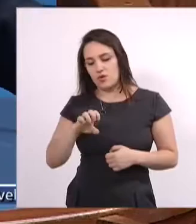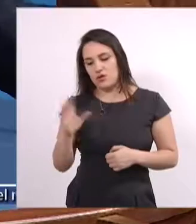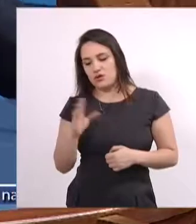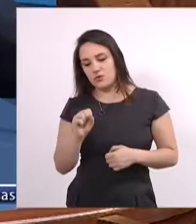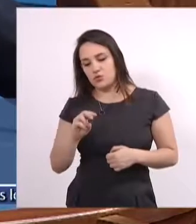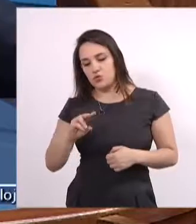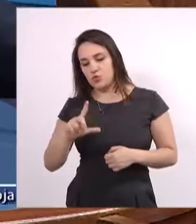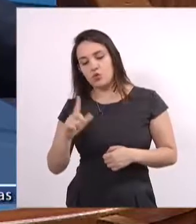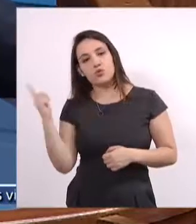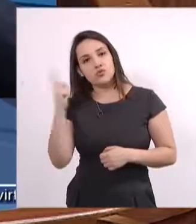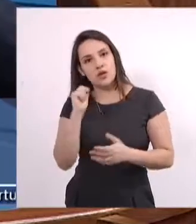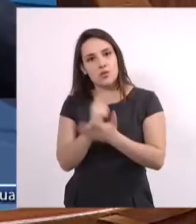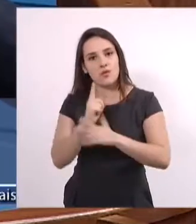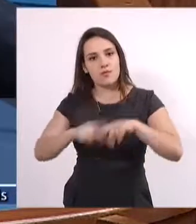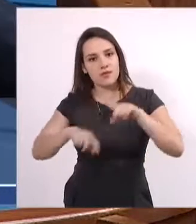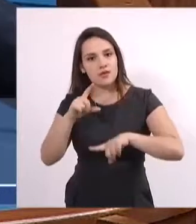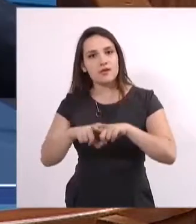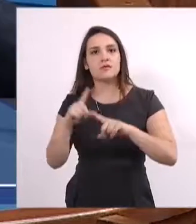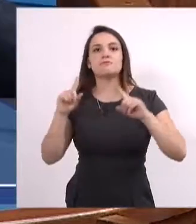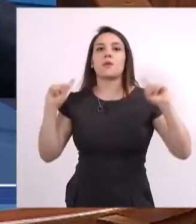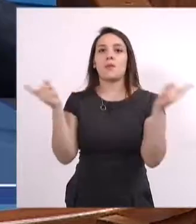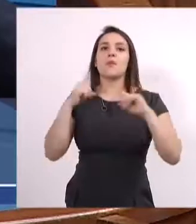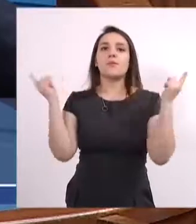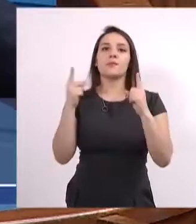comprado ambulâncias.